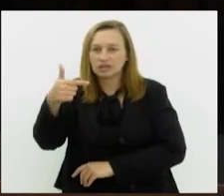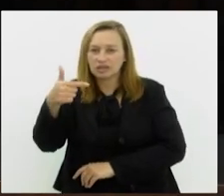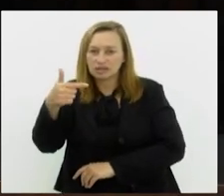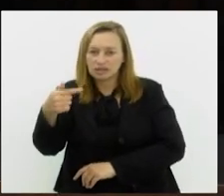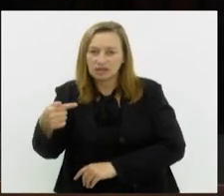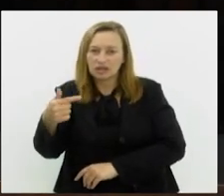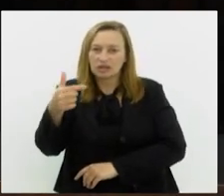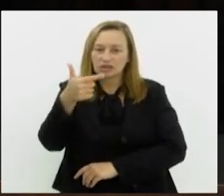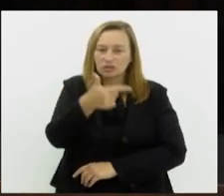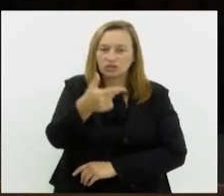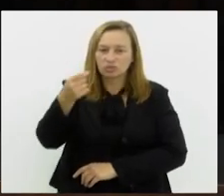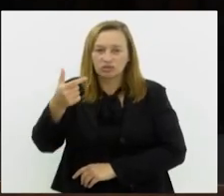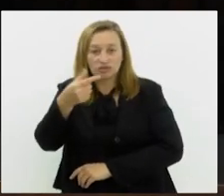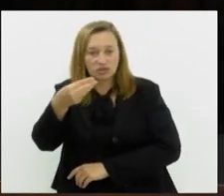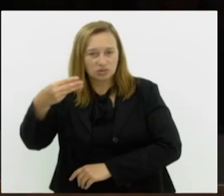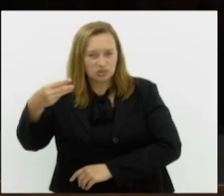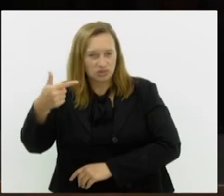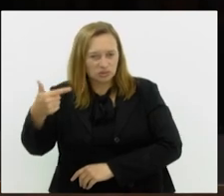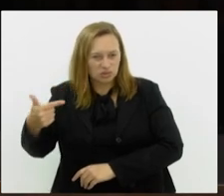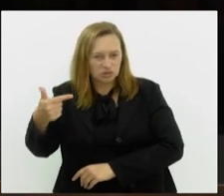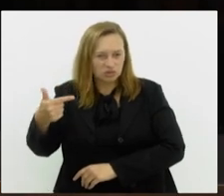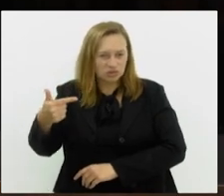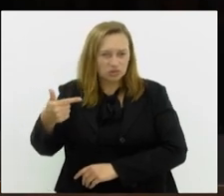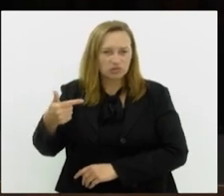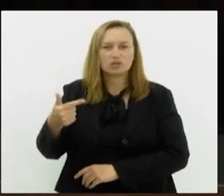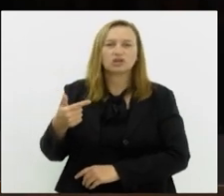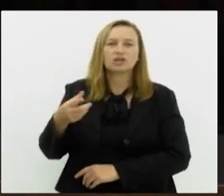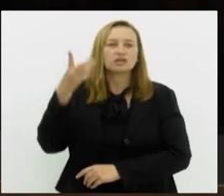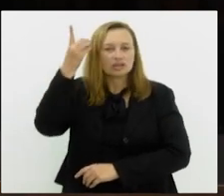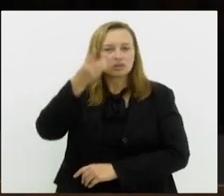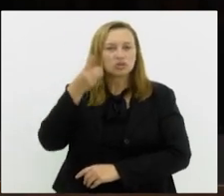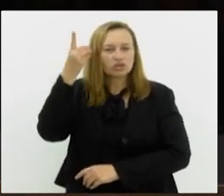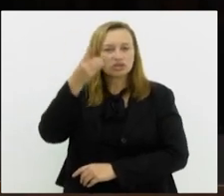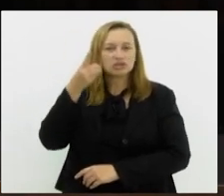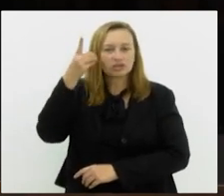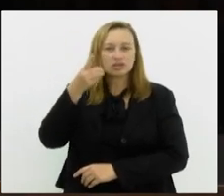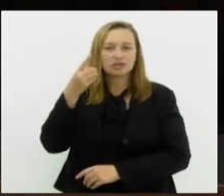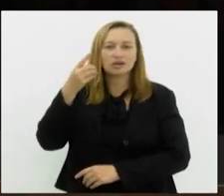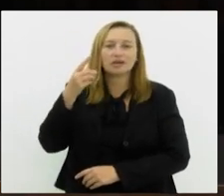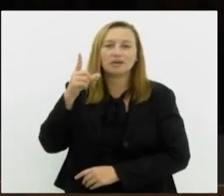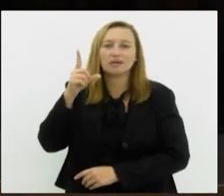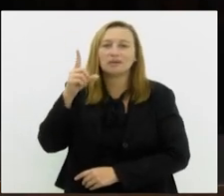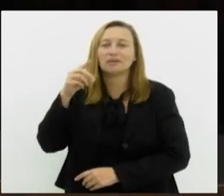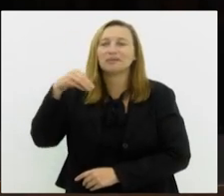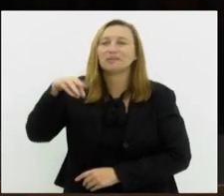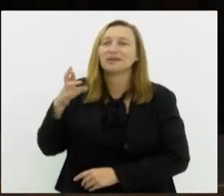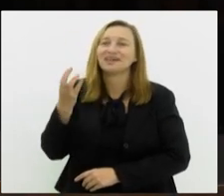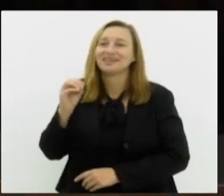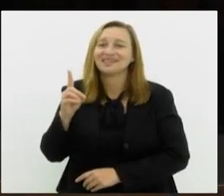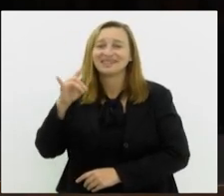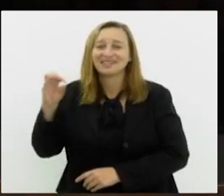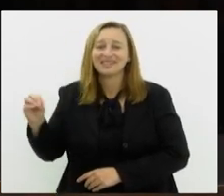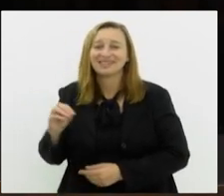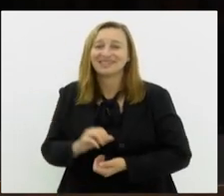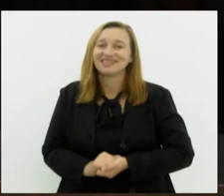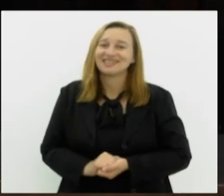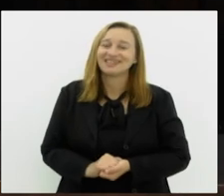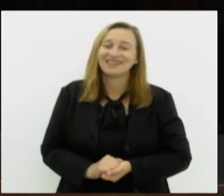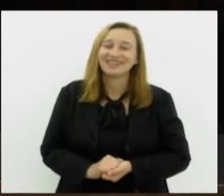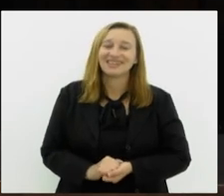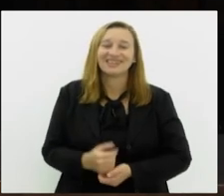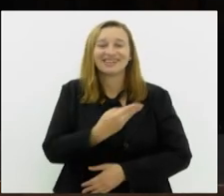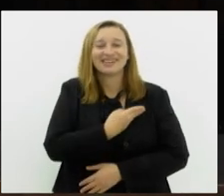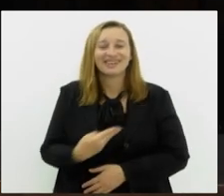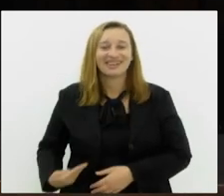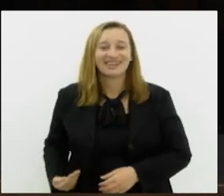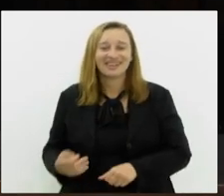587 de 2022, de autoria do deputado Marcelo Dino, que solicita ao excelentíssimo senhor